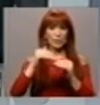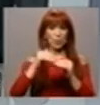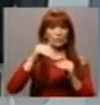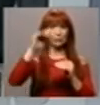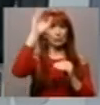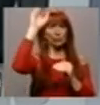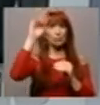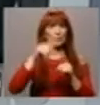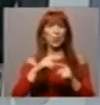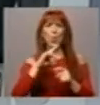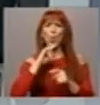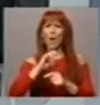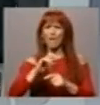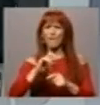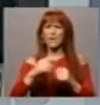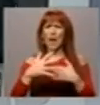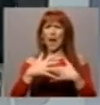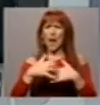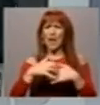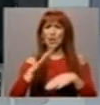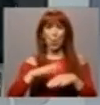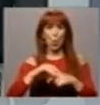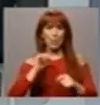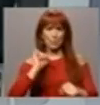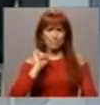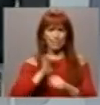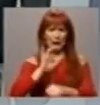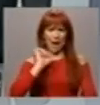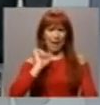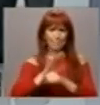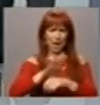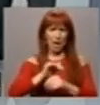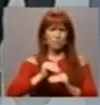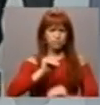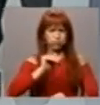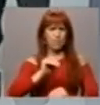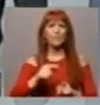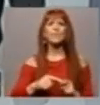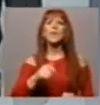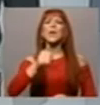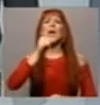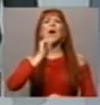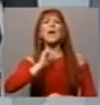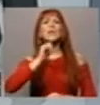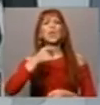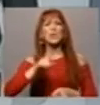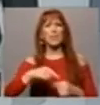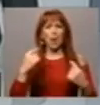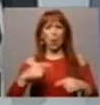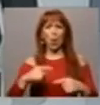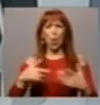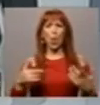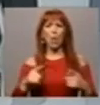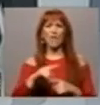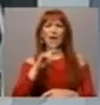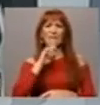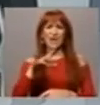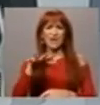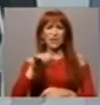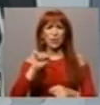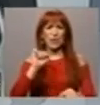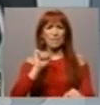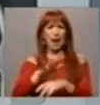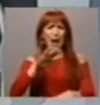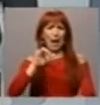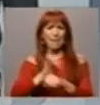ser um aviso laranja devido à agitação marítima. Para os Açores, também houve aviso de agitação marítima,